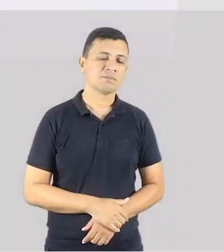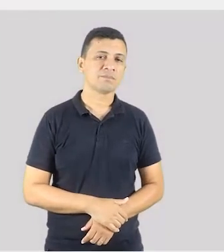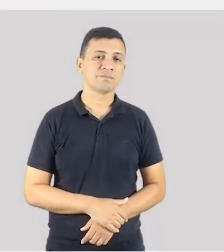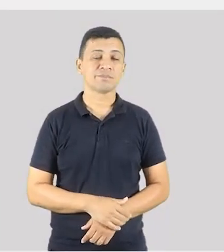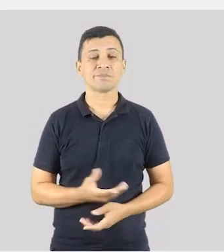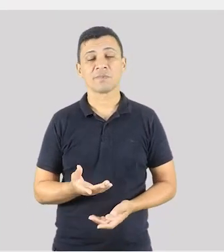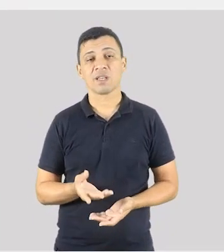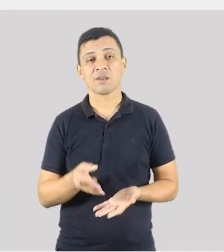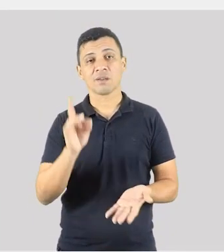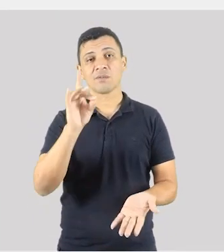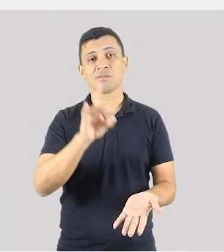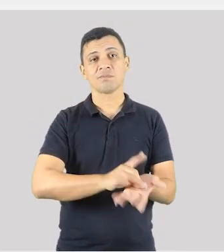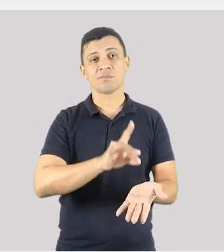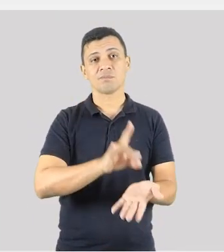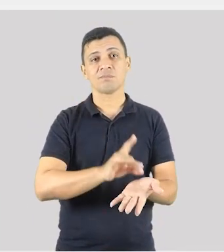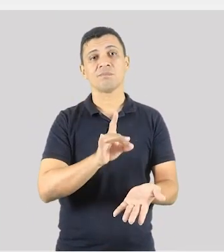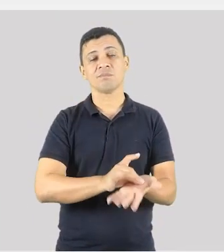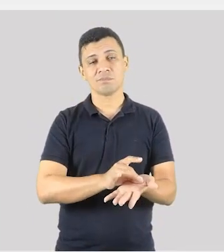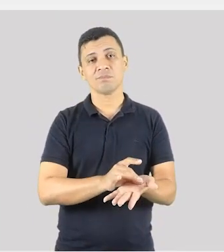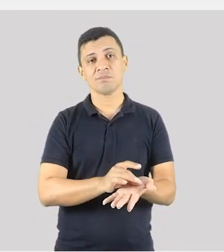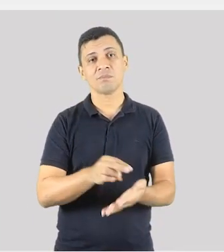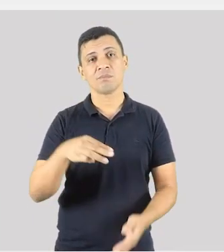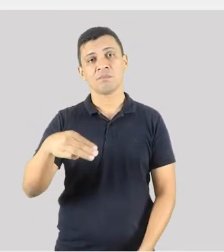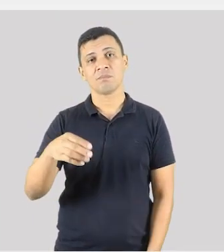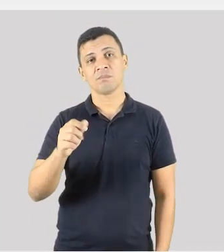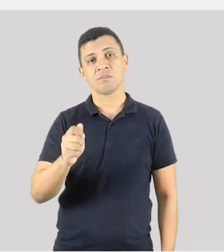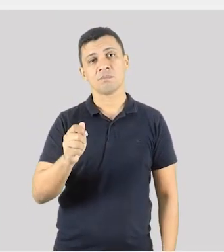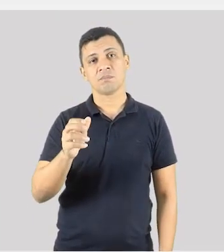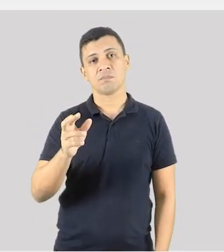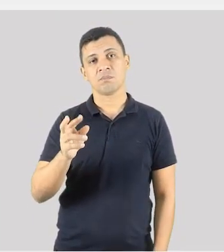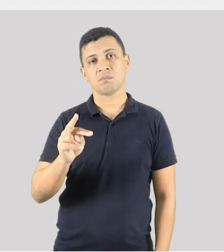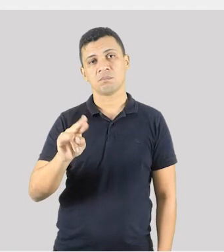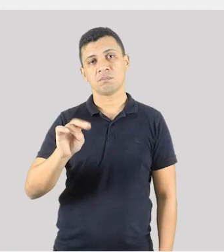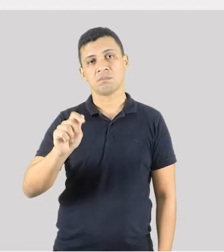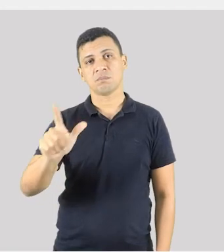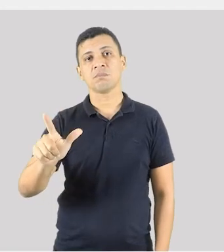E o princípio da verdade real, material. Eu tenho o